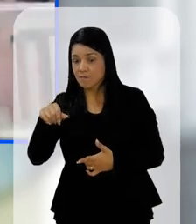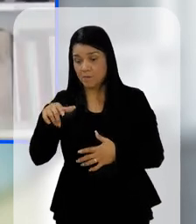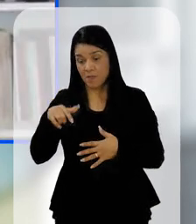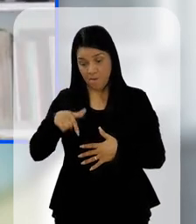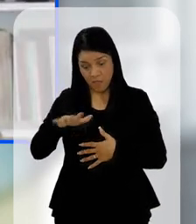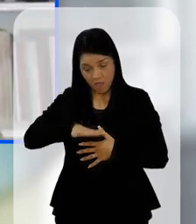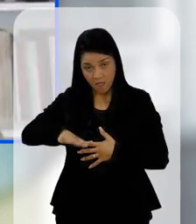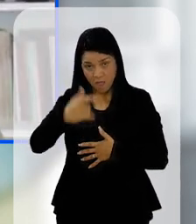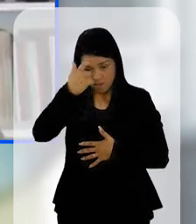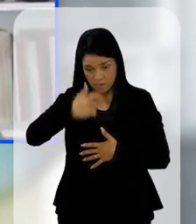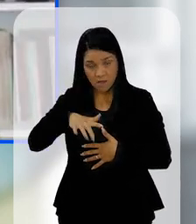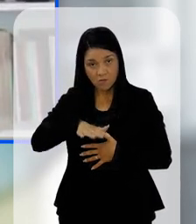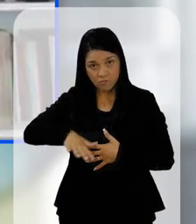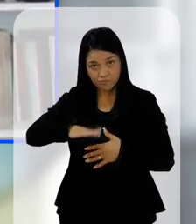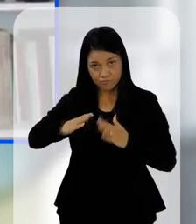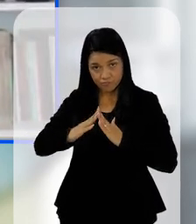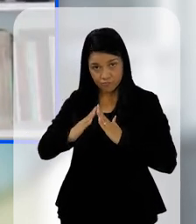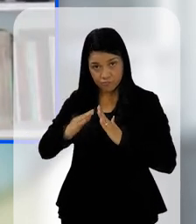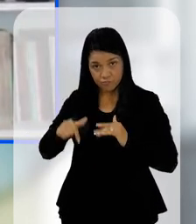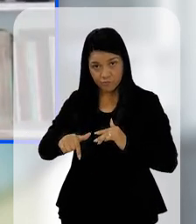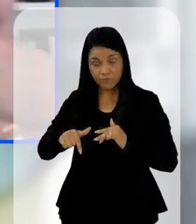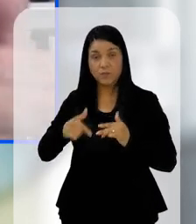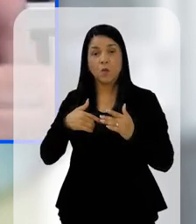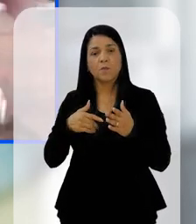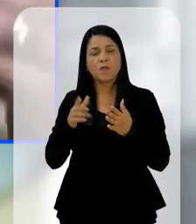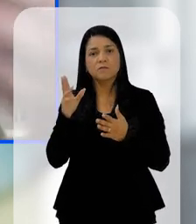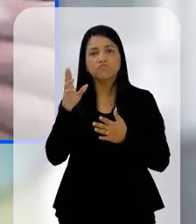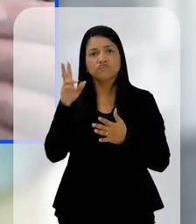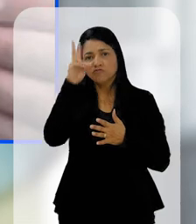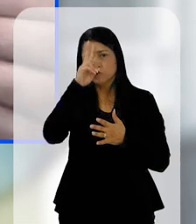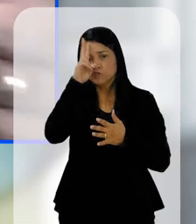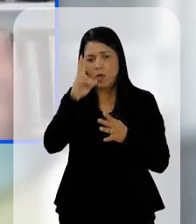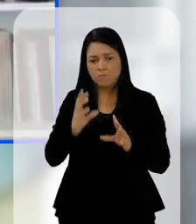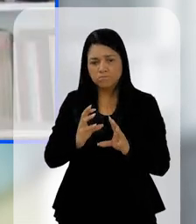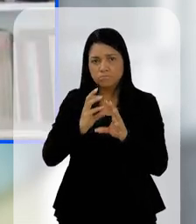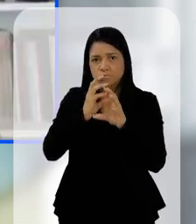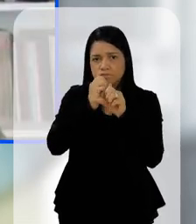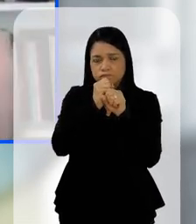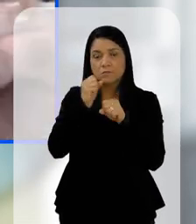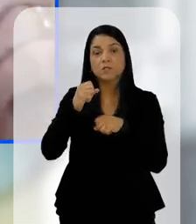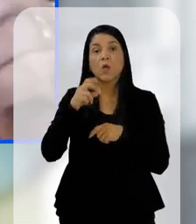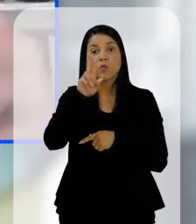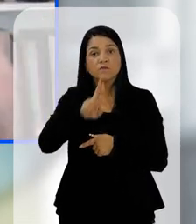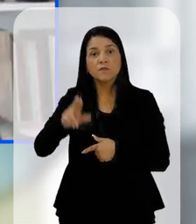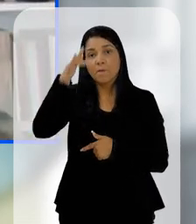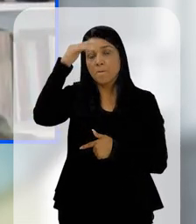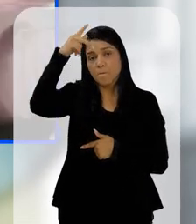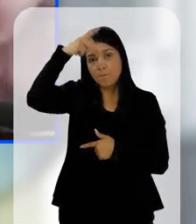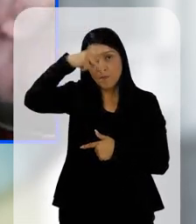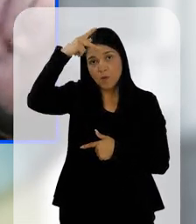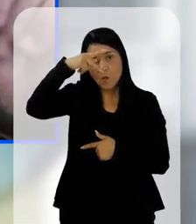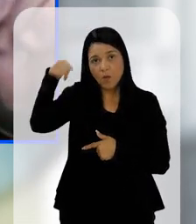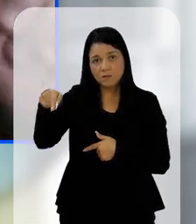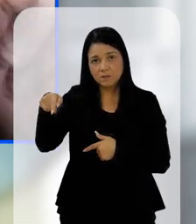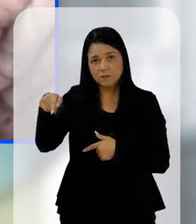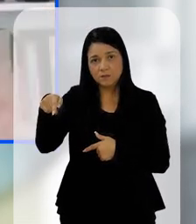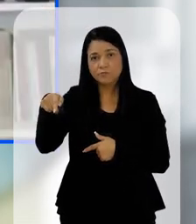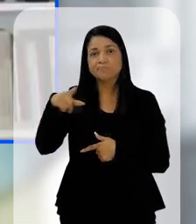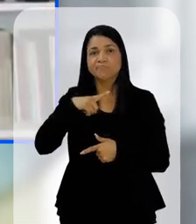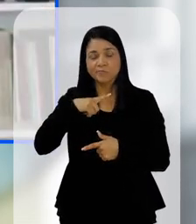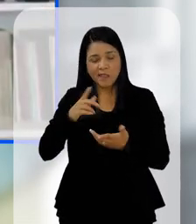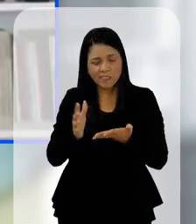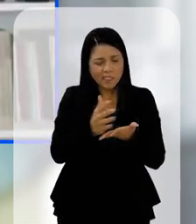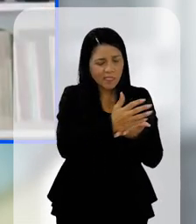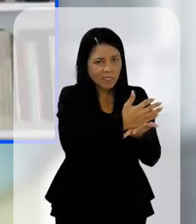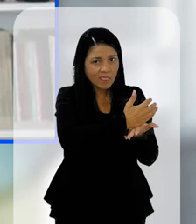me refiro é que eu peguei os dados da série histórica da Universidade Federal de Pelotas, que é uma das séries mais antigas,